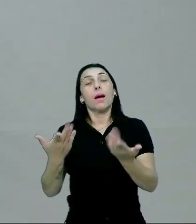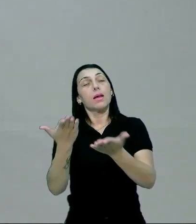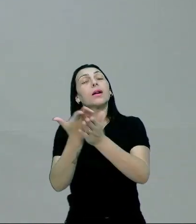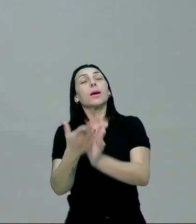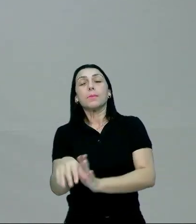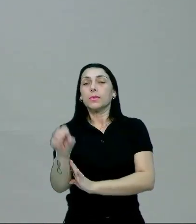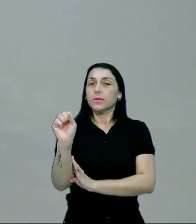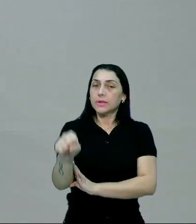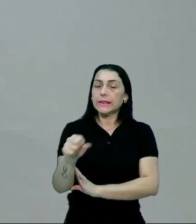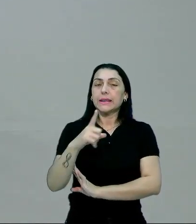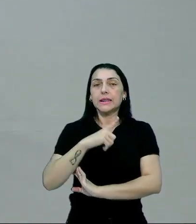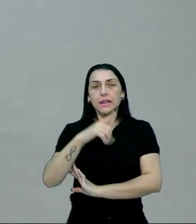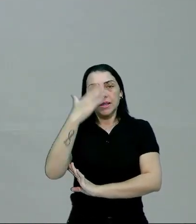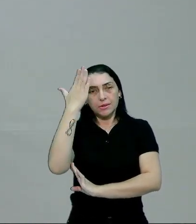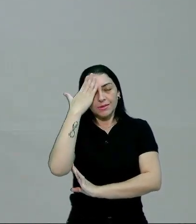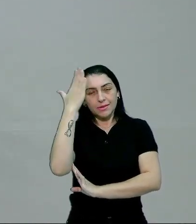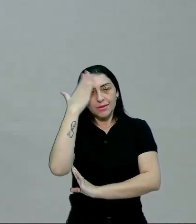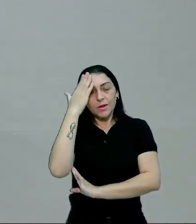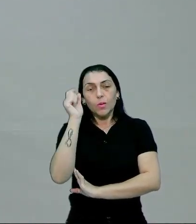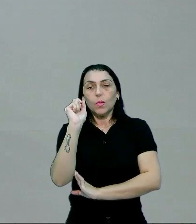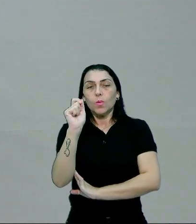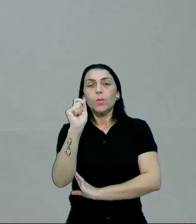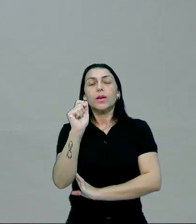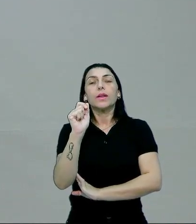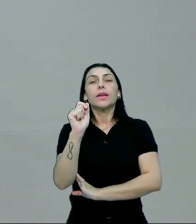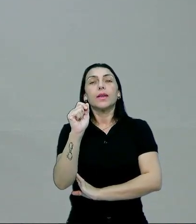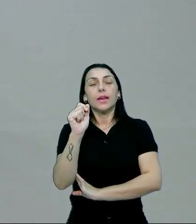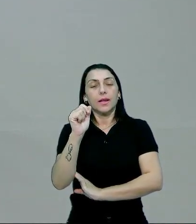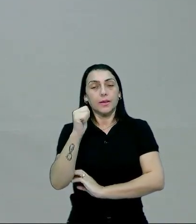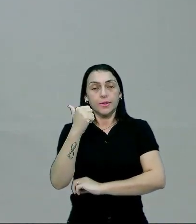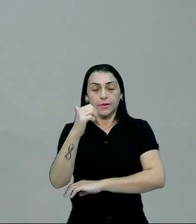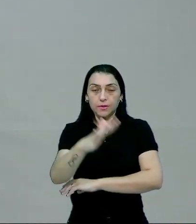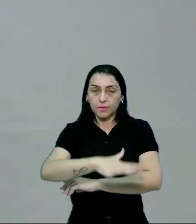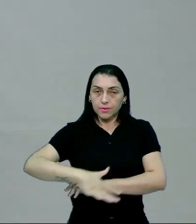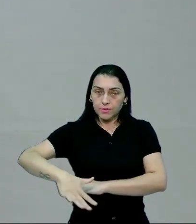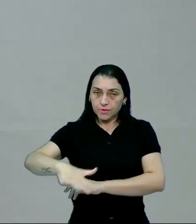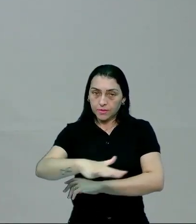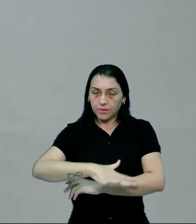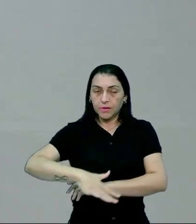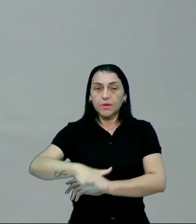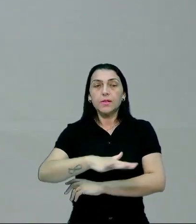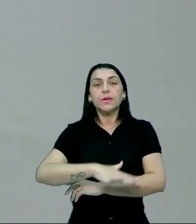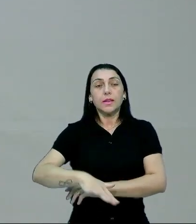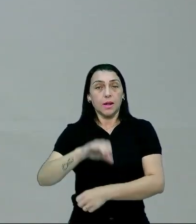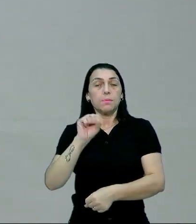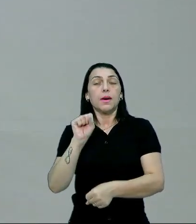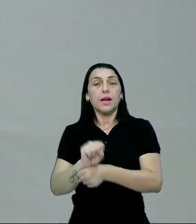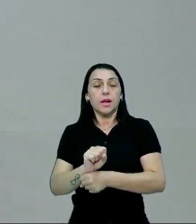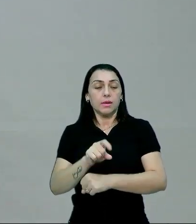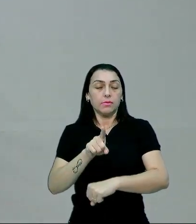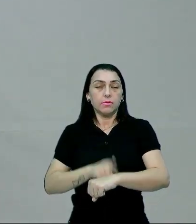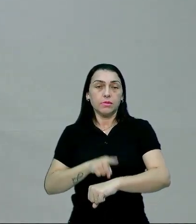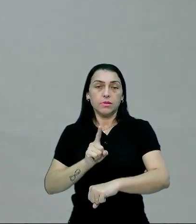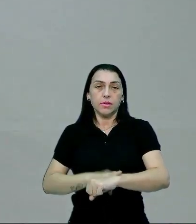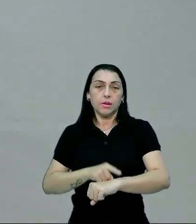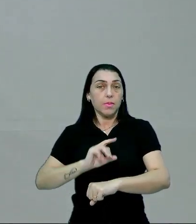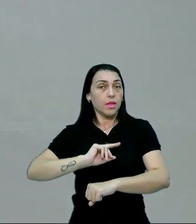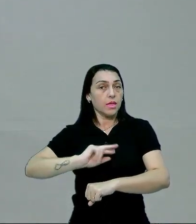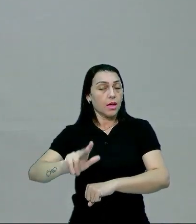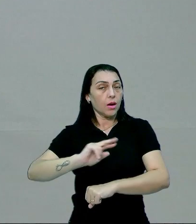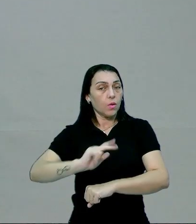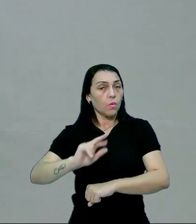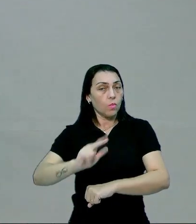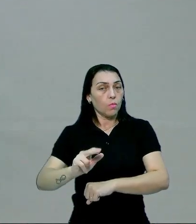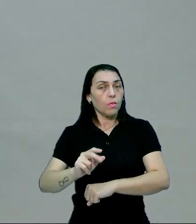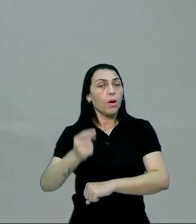esse entendimento é simplesmente assumir que a sociedade ela é estática, parada no tempo, e não é essa